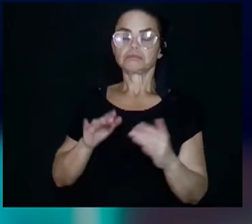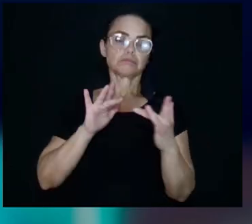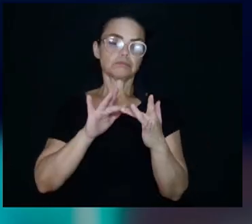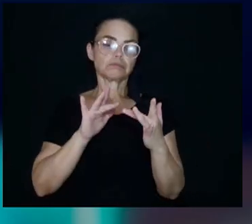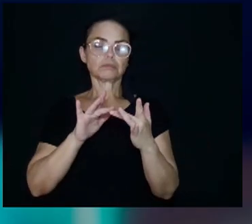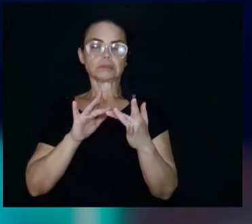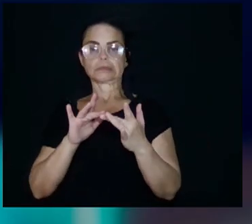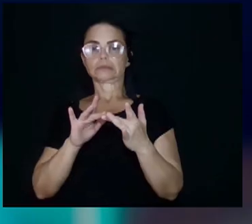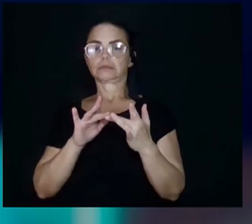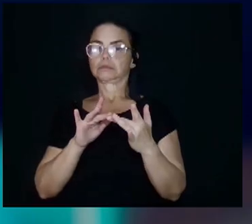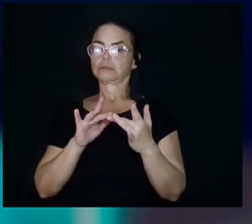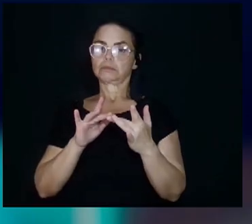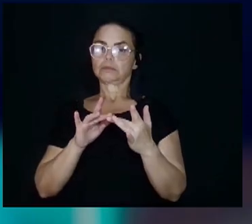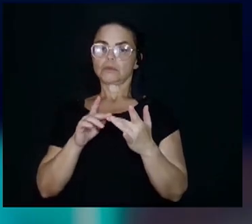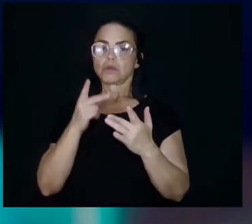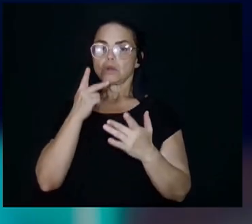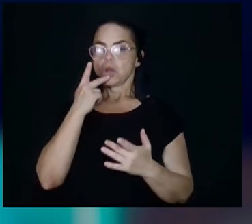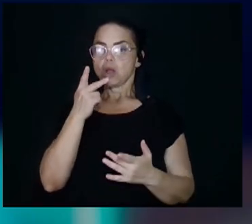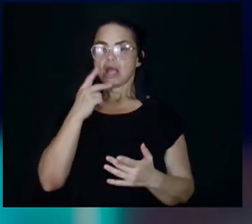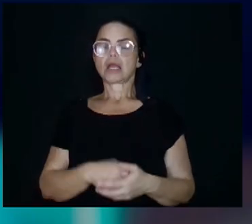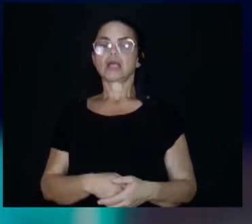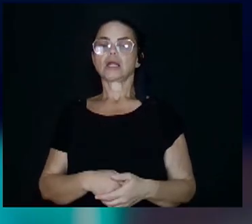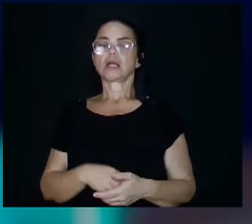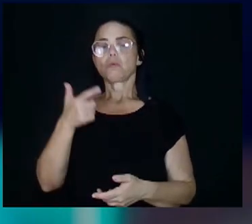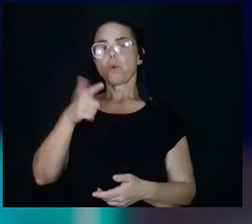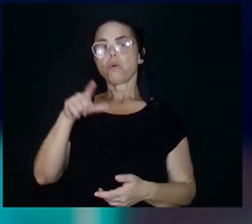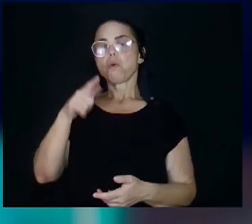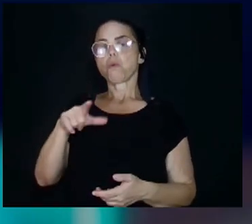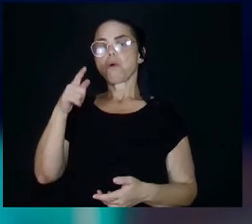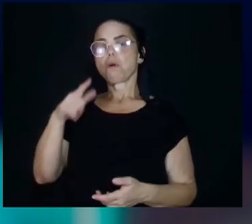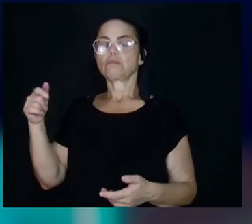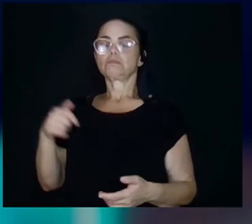uma fala repetida, que é uma fala